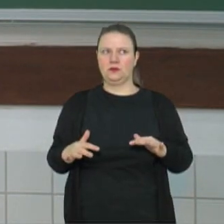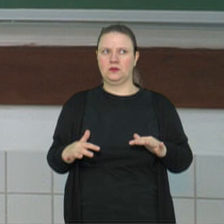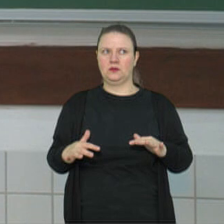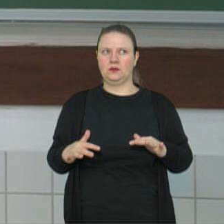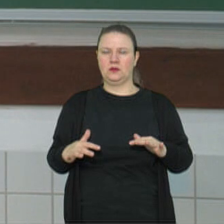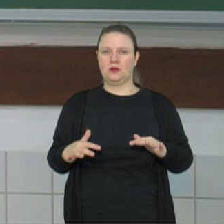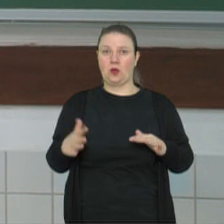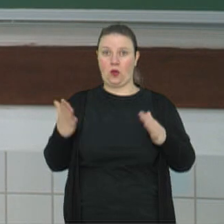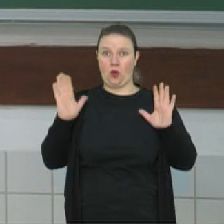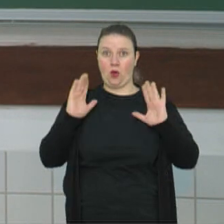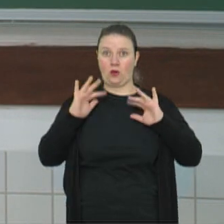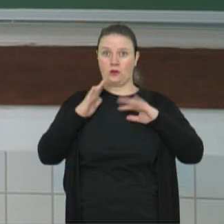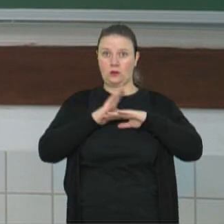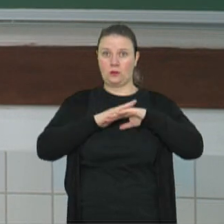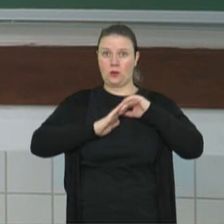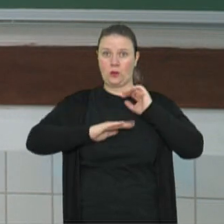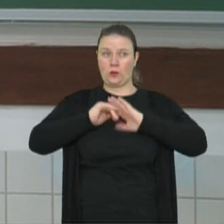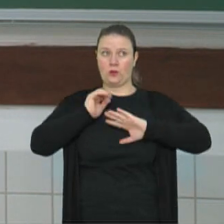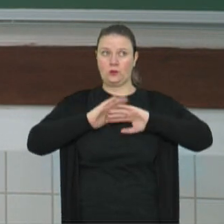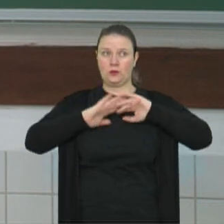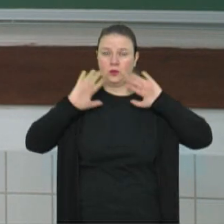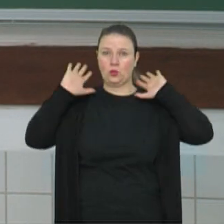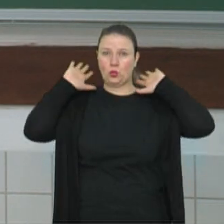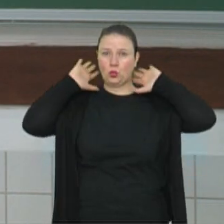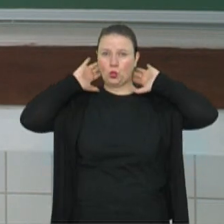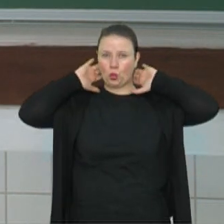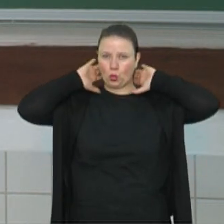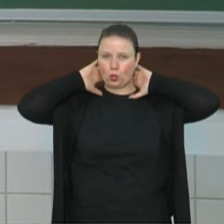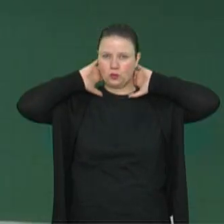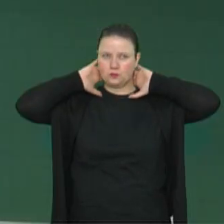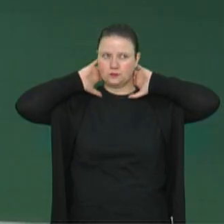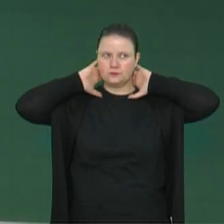As mãos vão atrás da cabeça, encosta o queixo no peito.